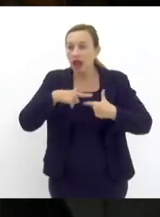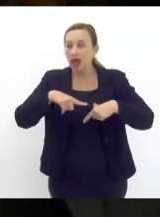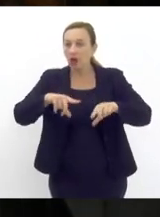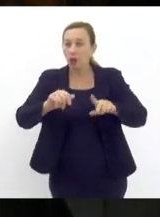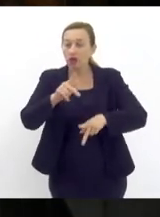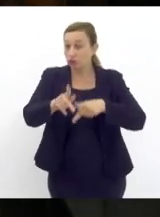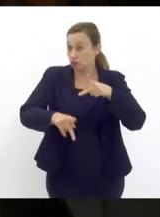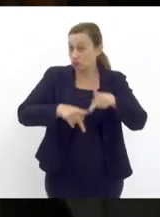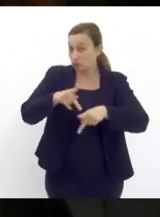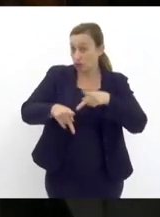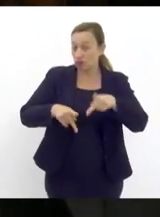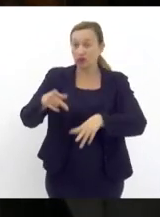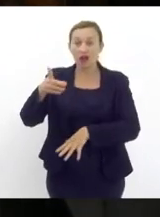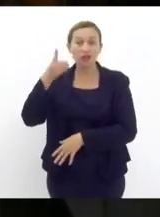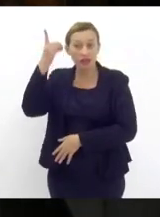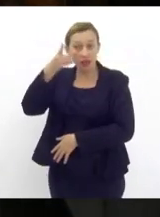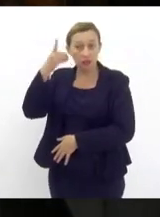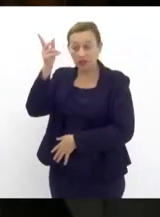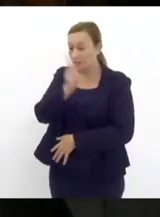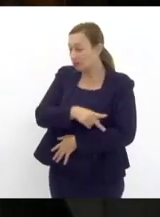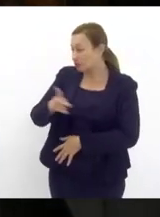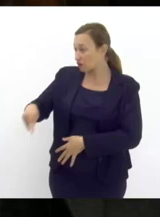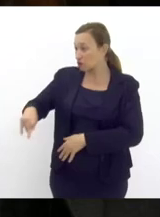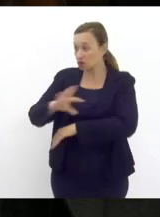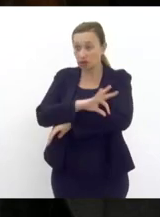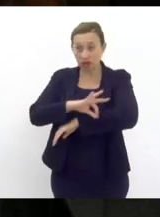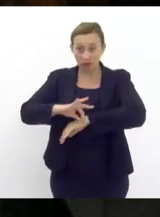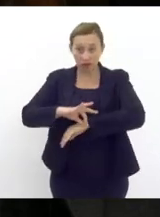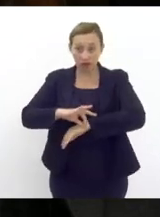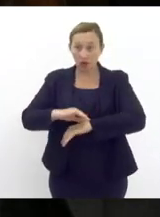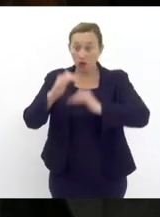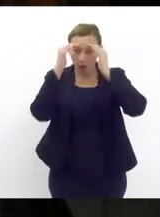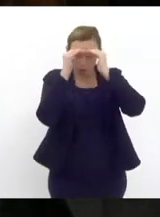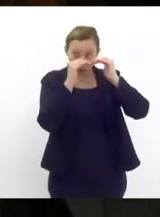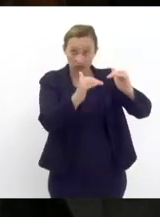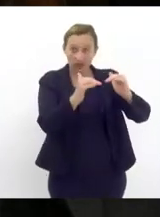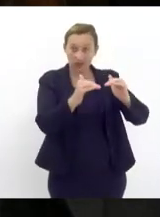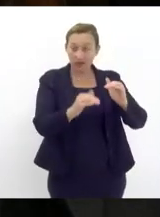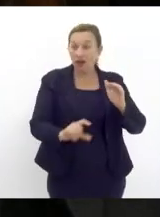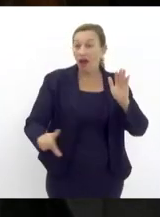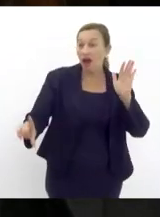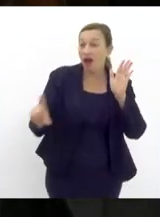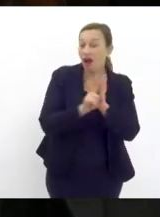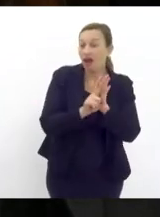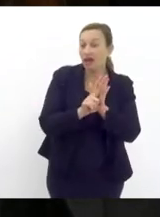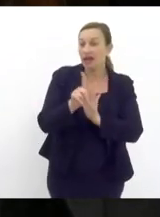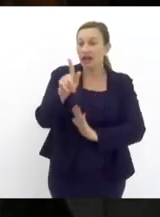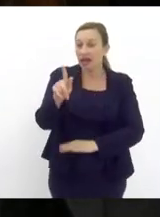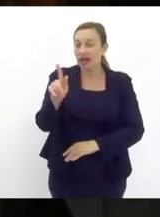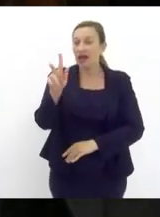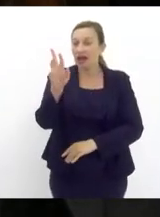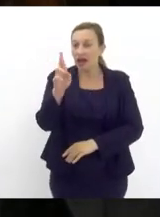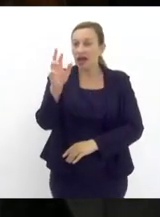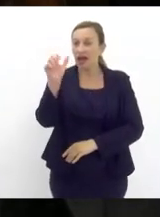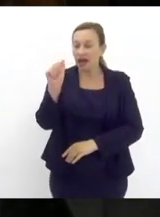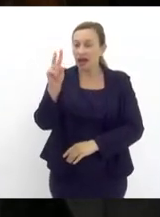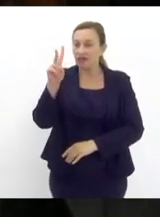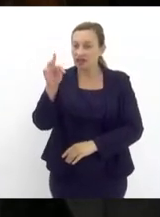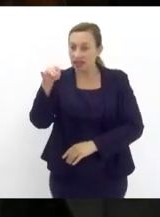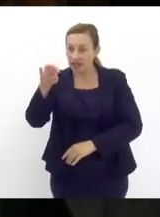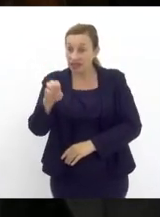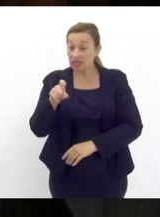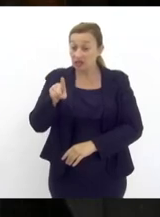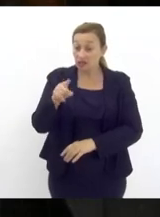deputada professora de física é obedecer a lei da gravidade se você começa a fazer um